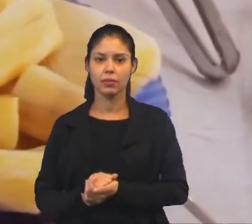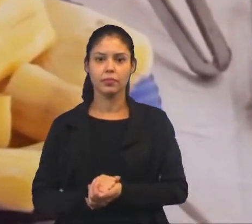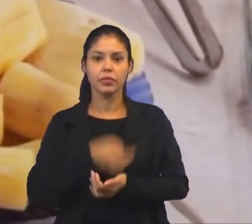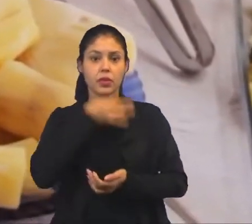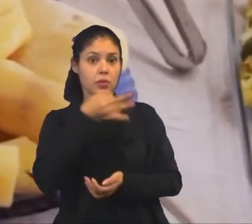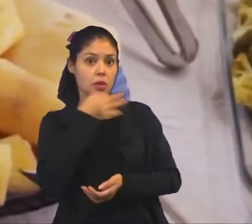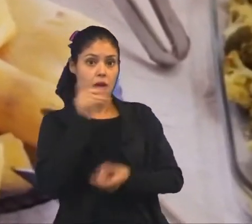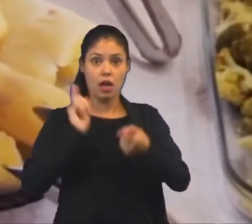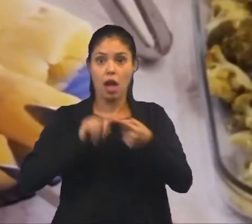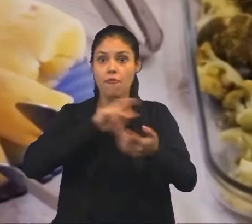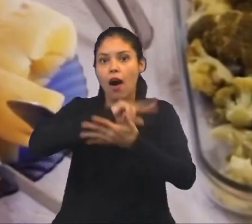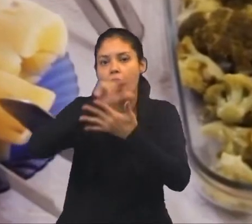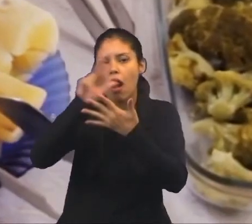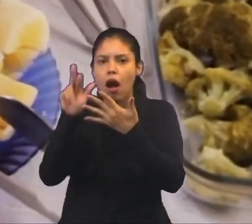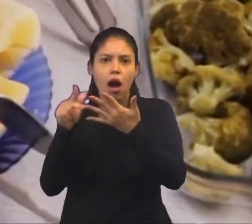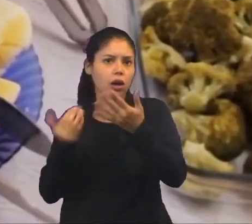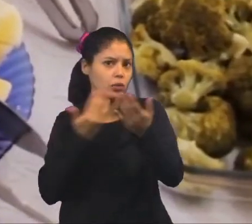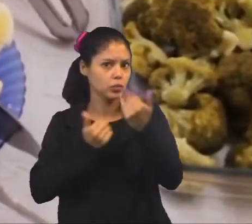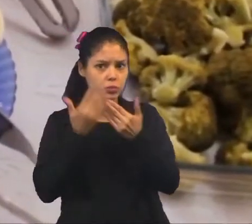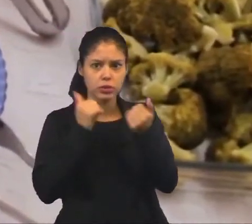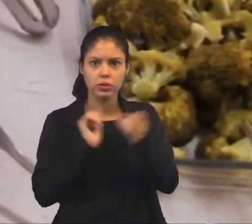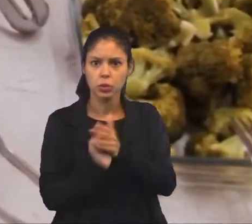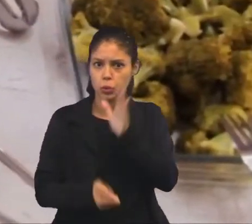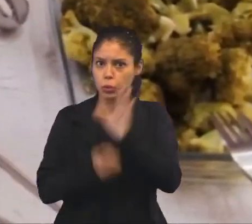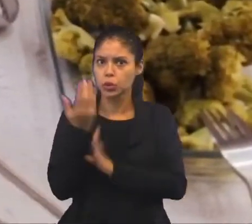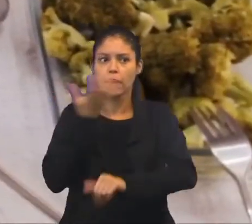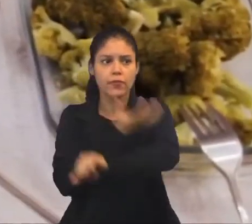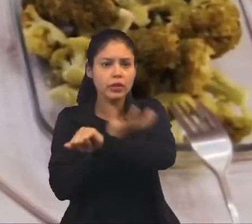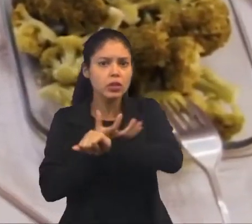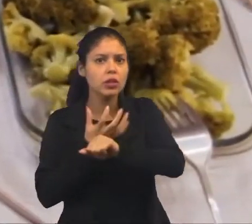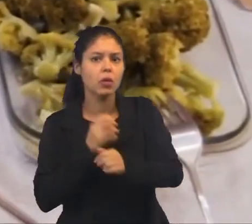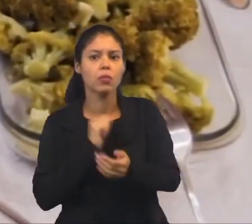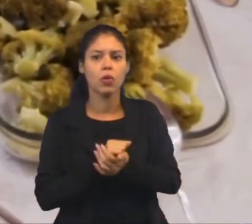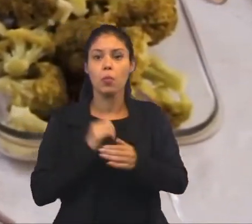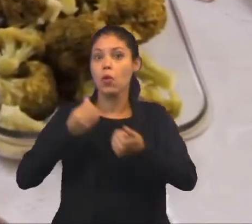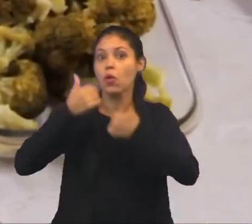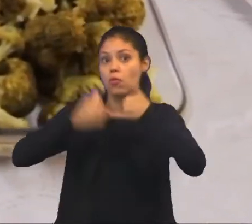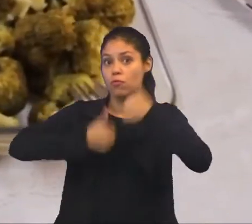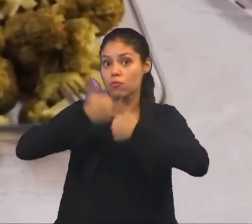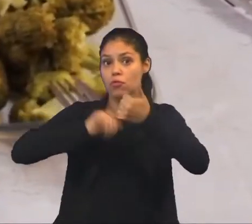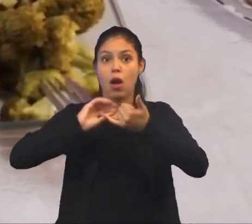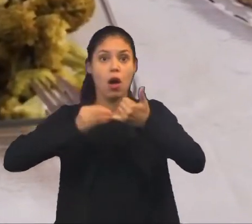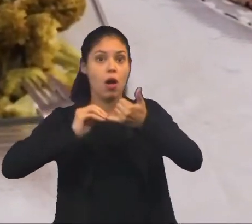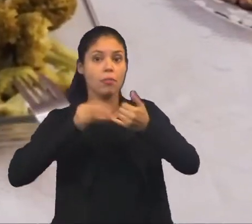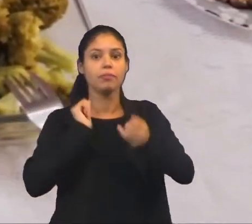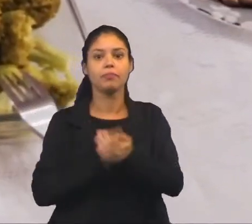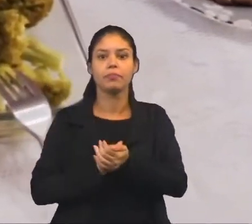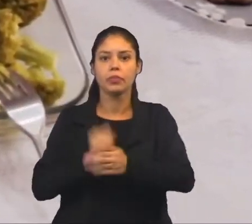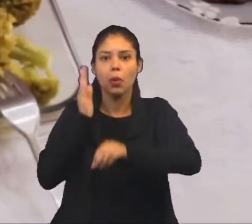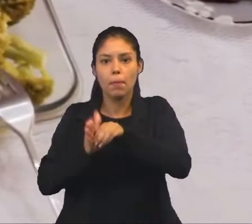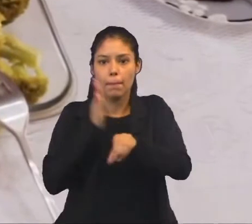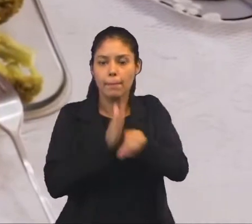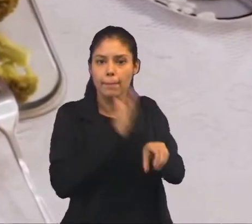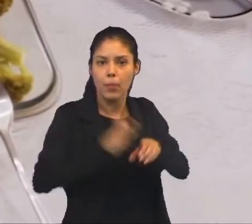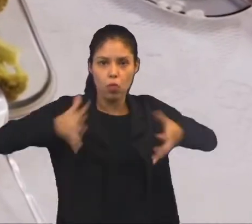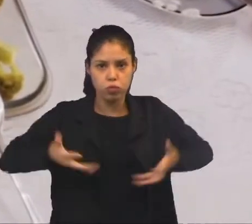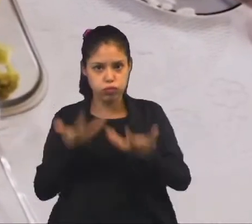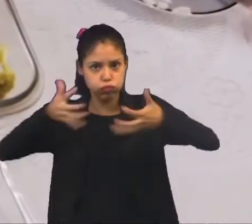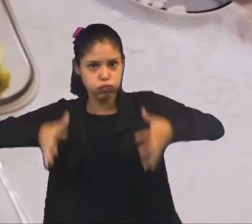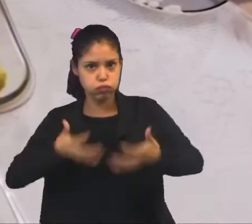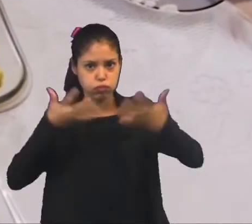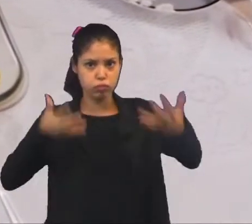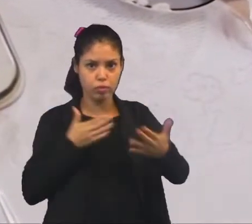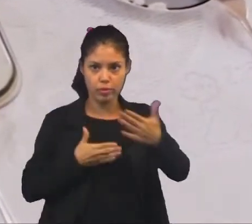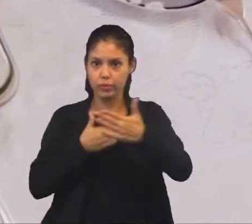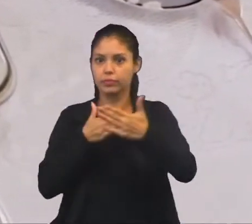é usar vários tipos de alimentos de origem vegetal, como feijão, arroz, mandioca, verduras e legumes, e